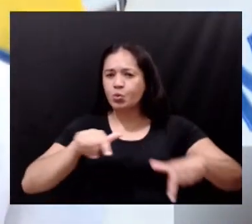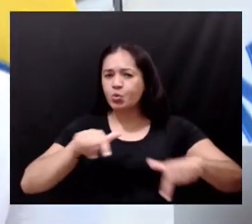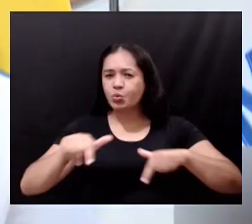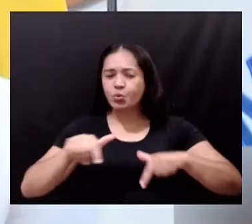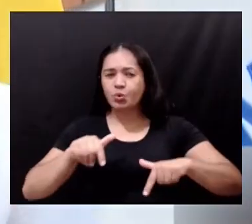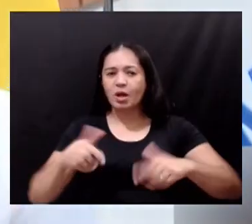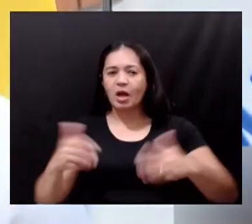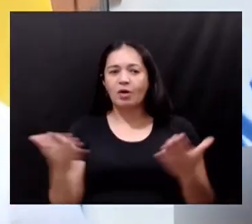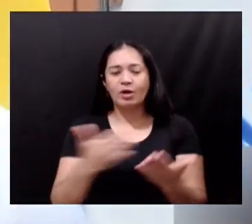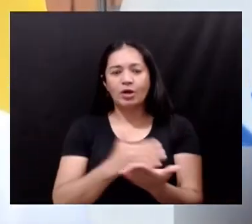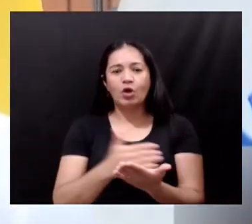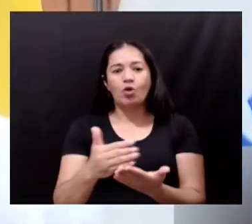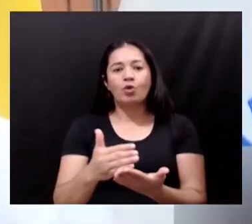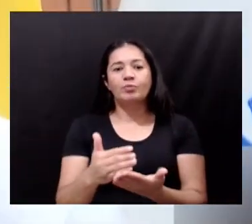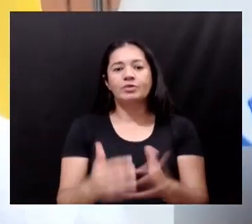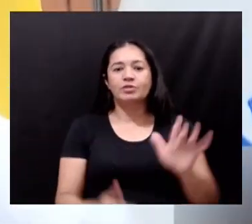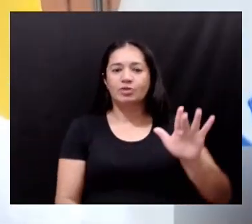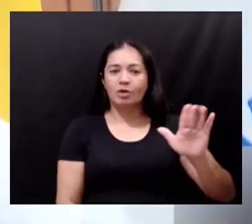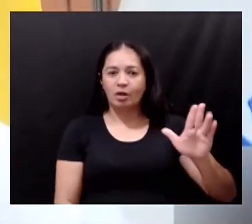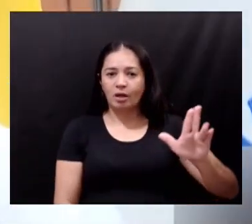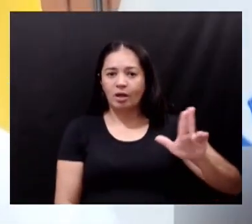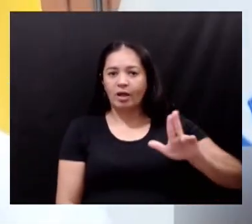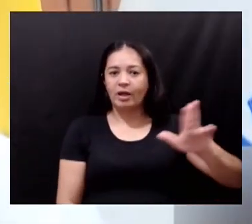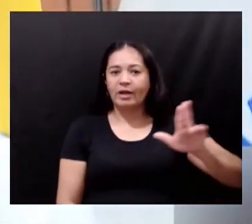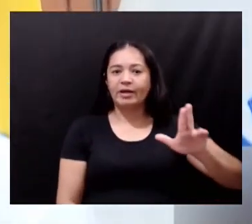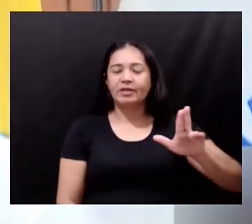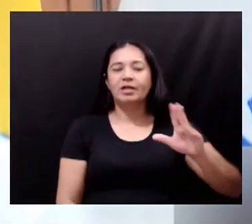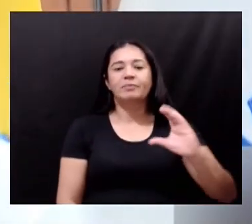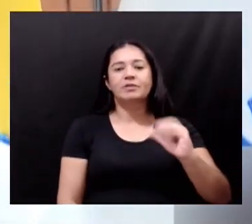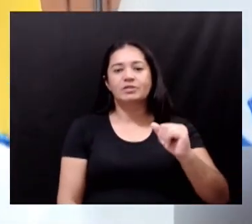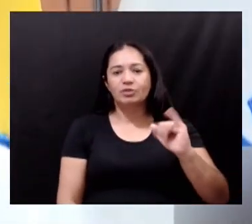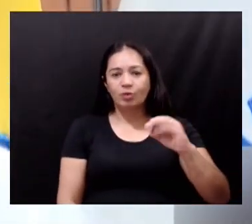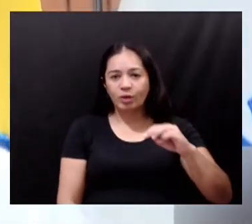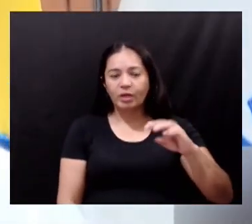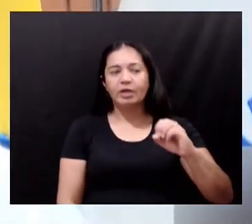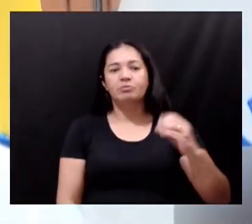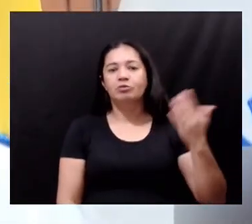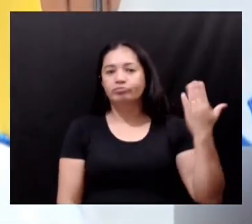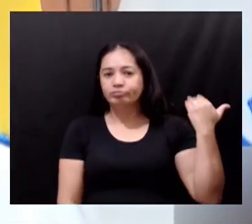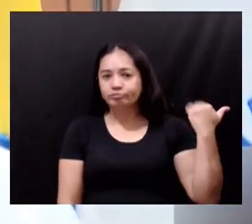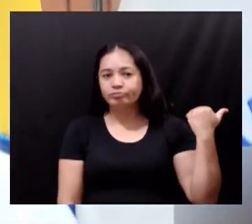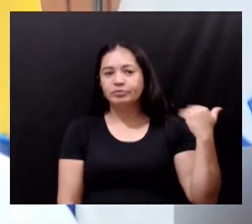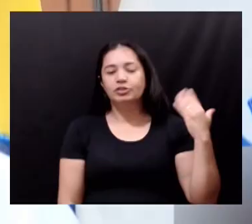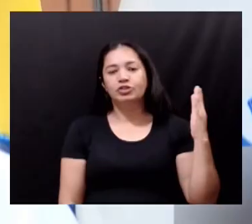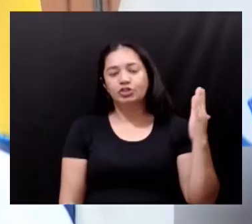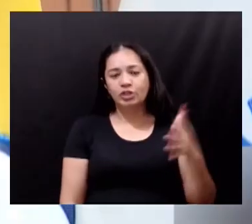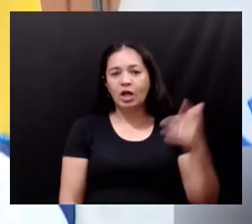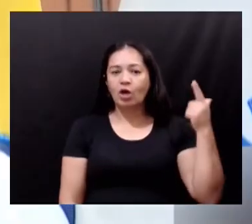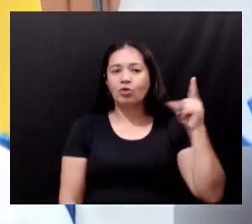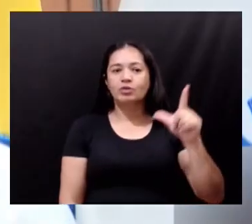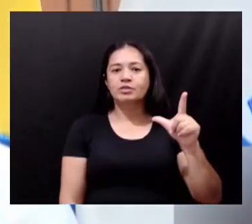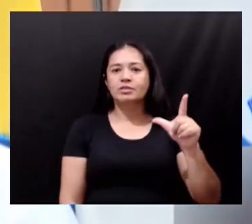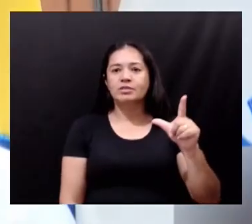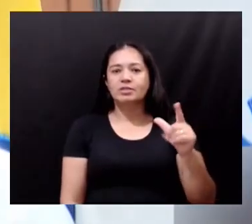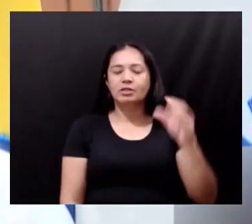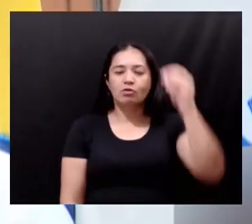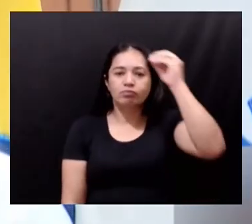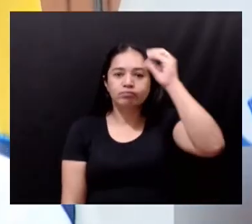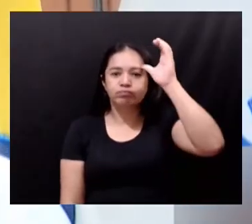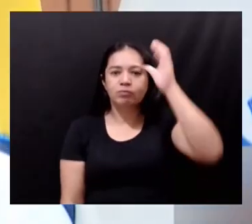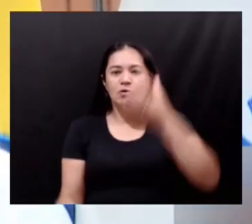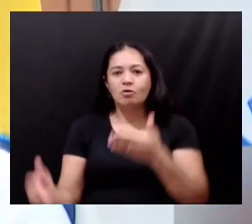Cannabis Medicinal e Cânhamo Industrial na legislatura passada e a gente conseguiu acumular bastante conhecimento,